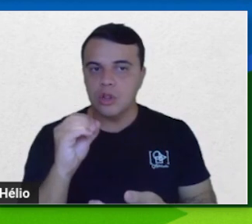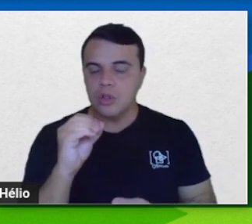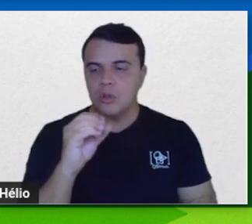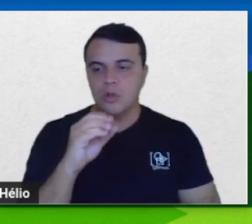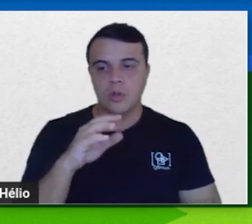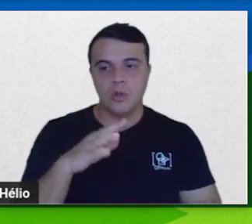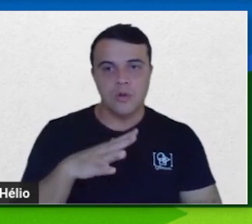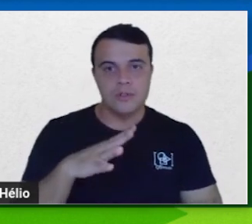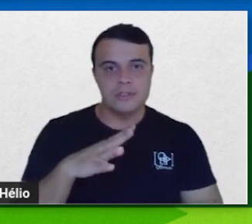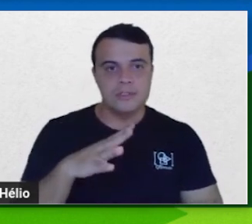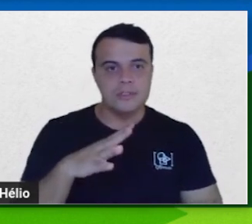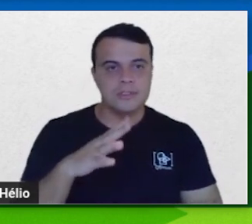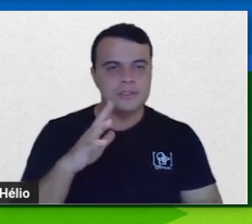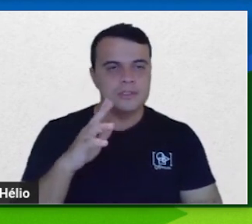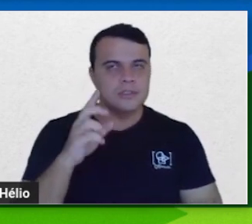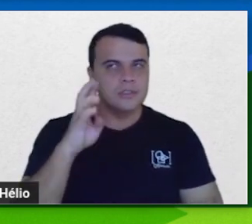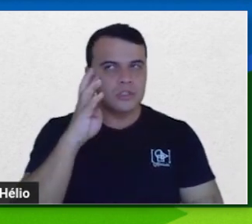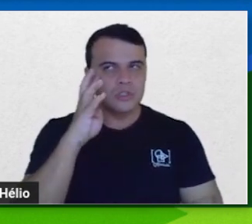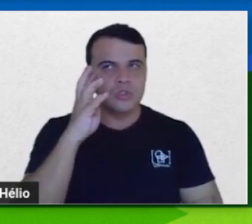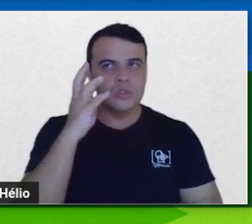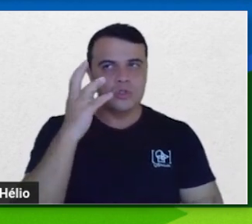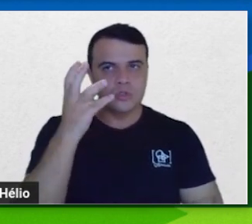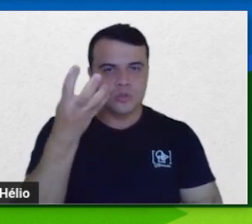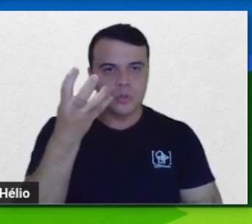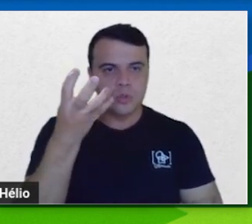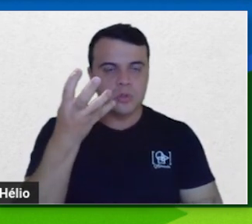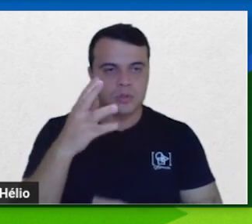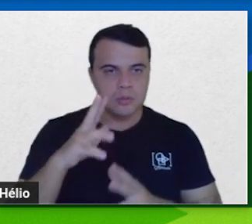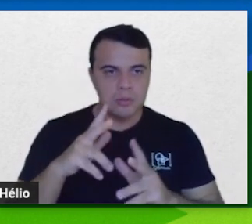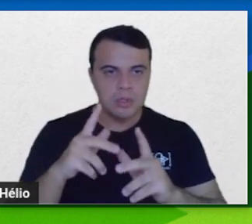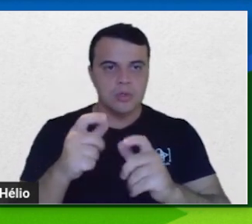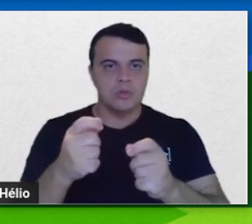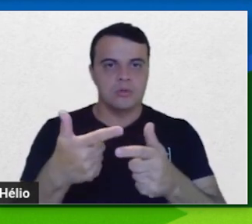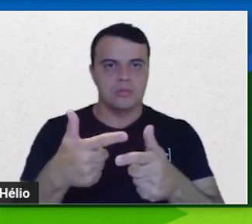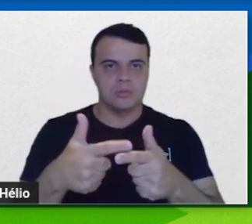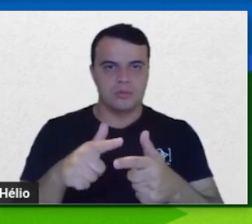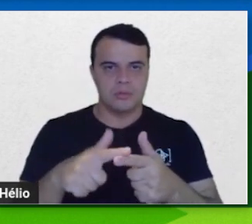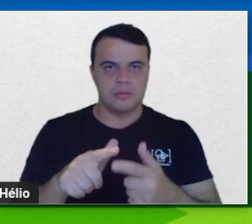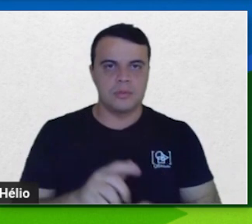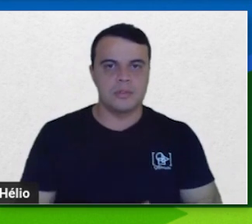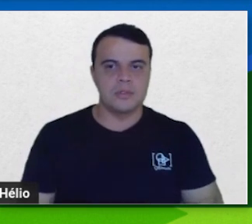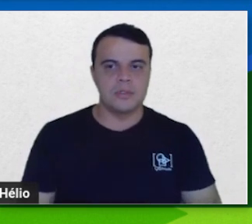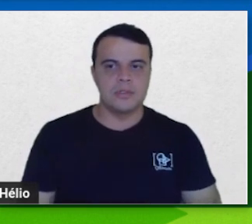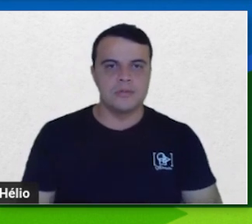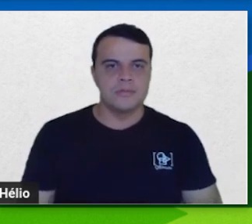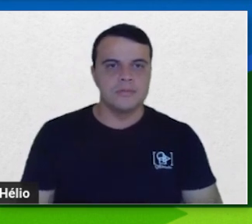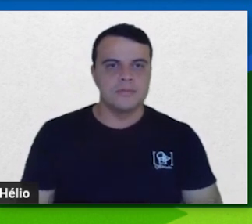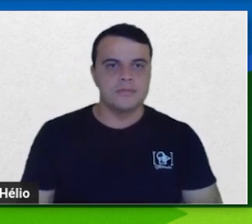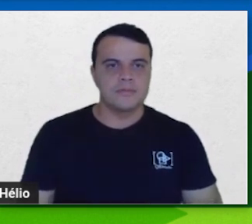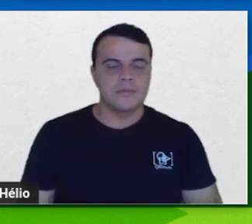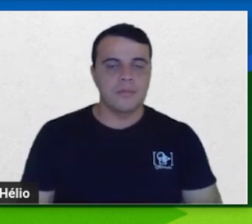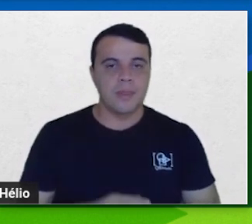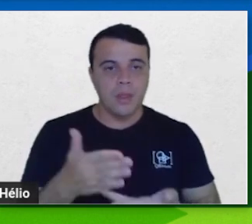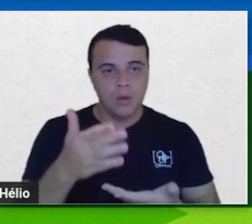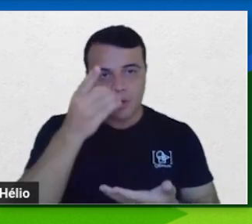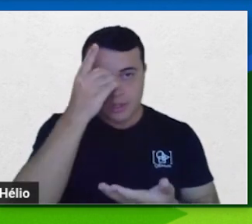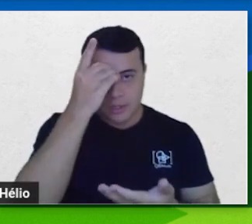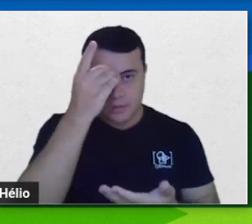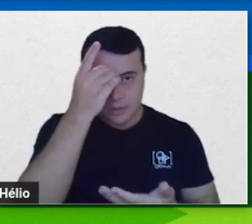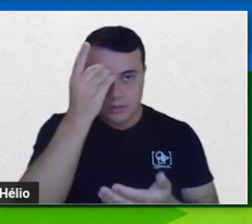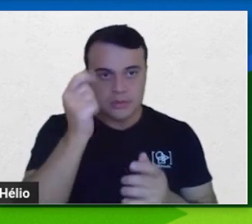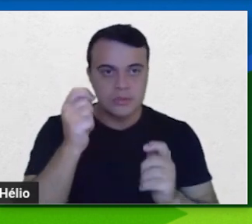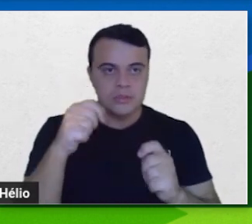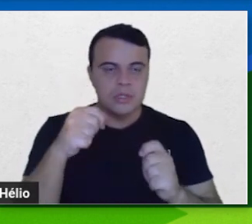soluções para todos os problemas. Então, criatividade,